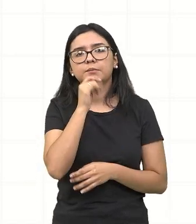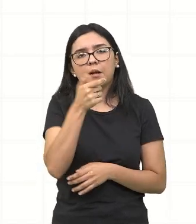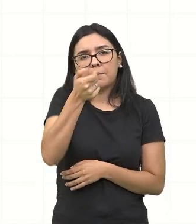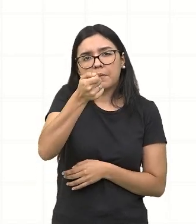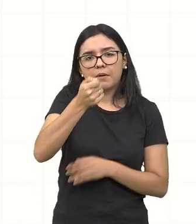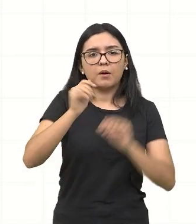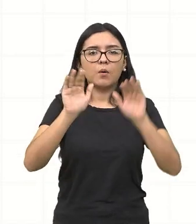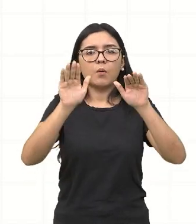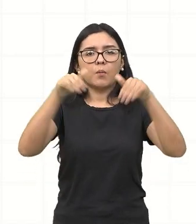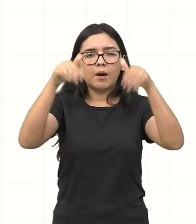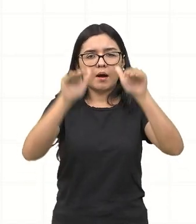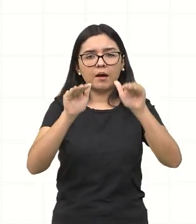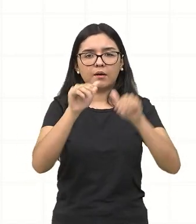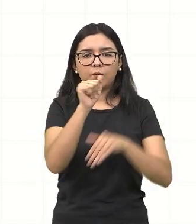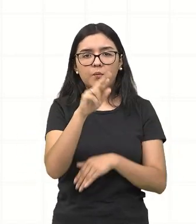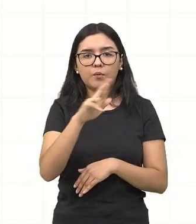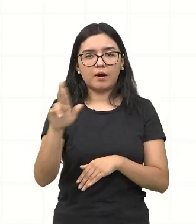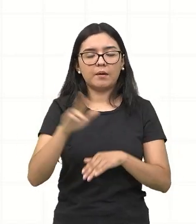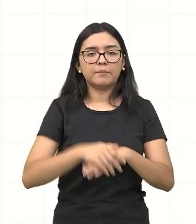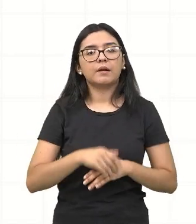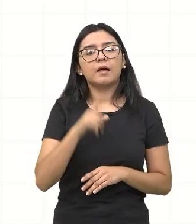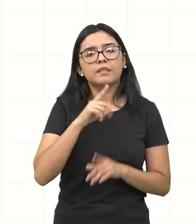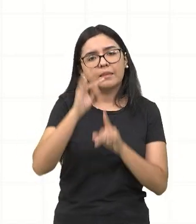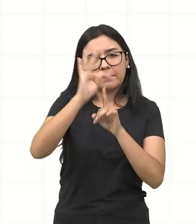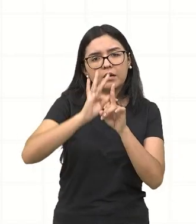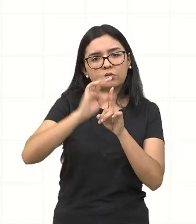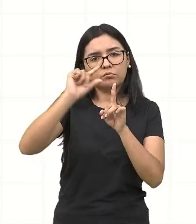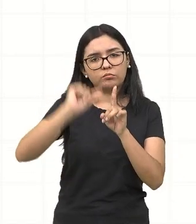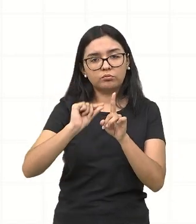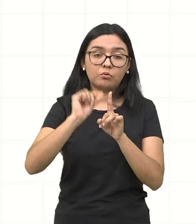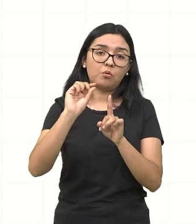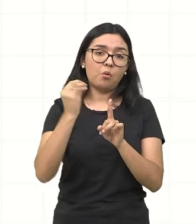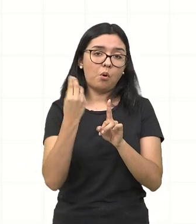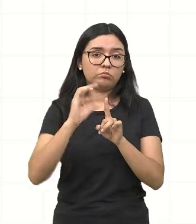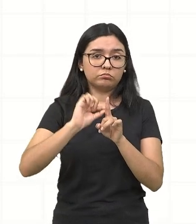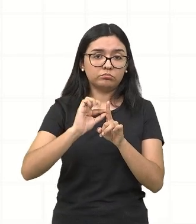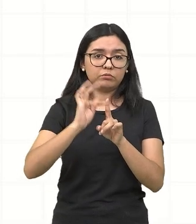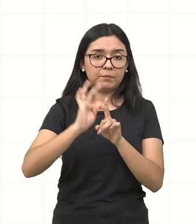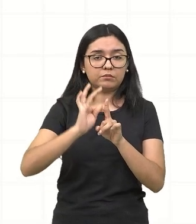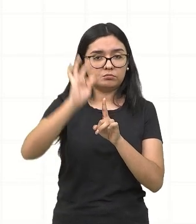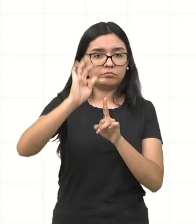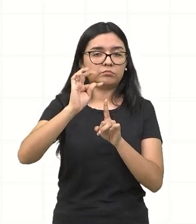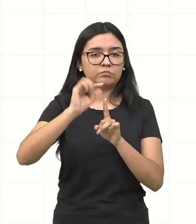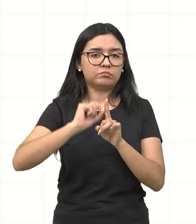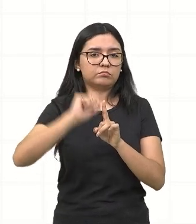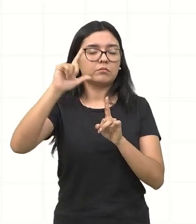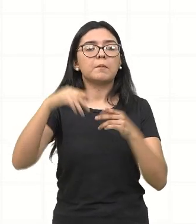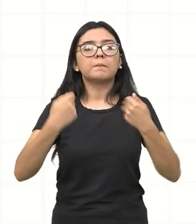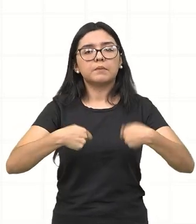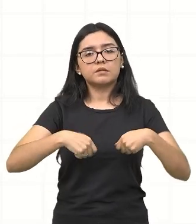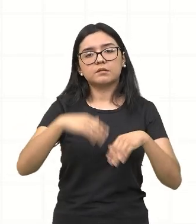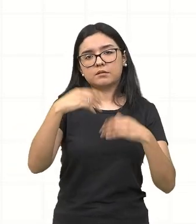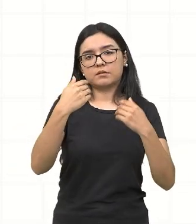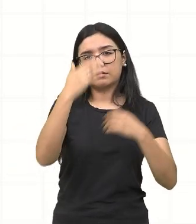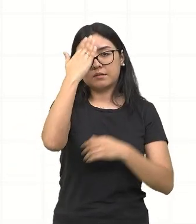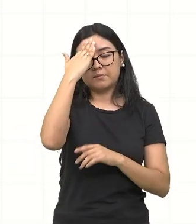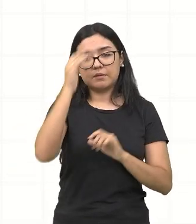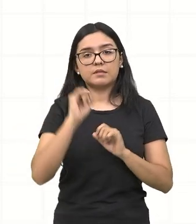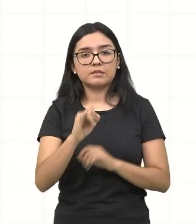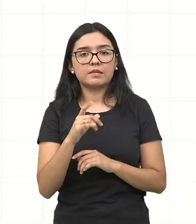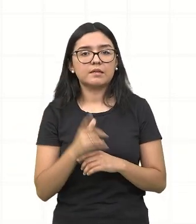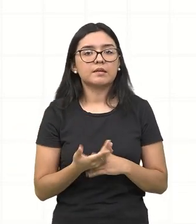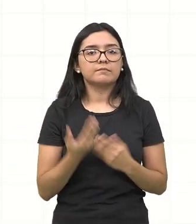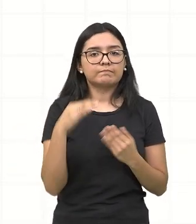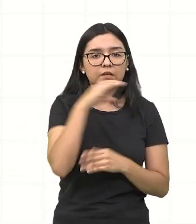ar-condicionado, para regularmos a temperatura, nós precisamos aí fazer a medida, ter noção aí de ser de quente ou